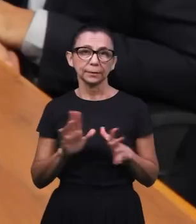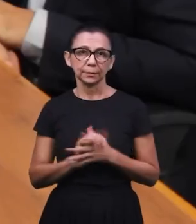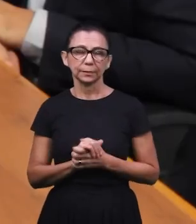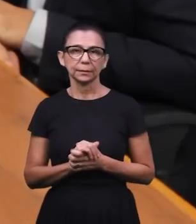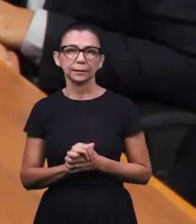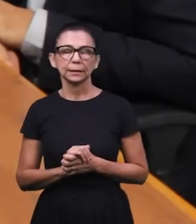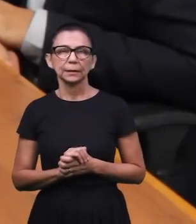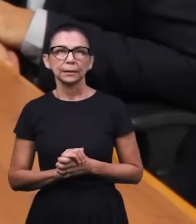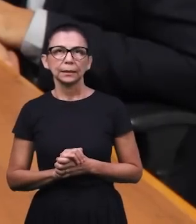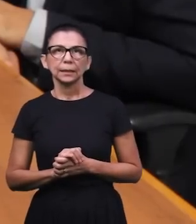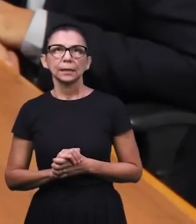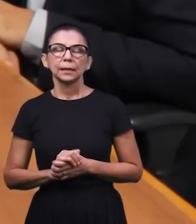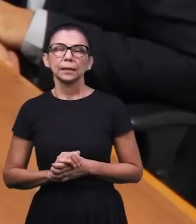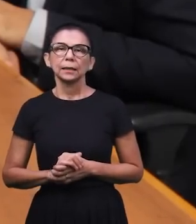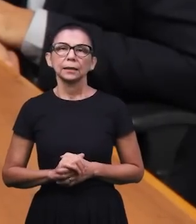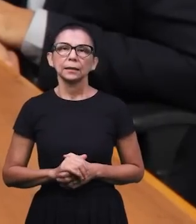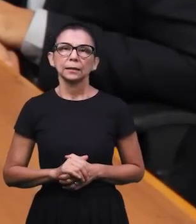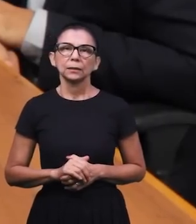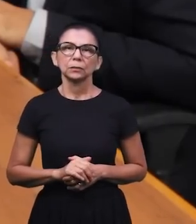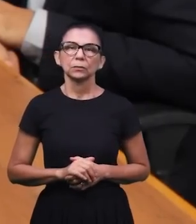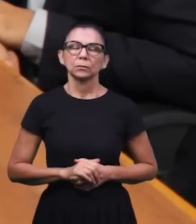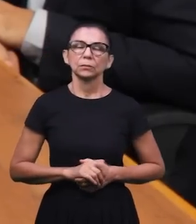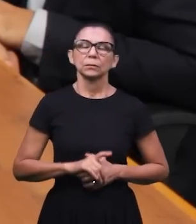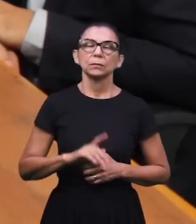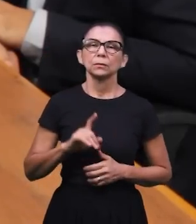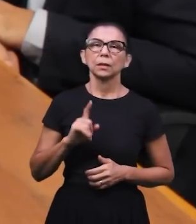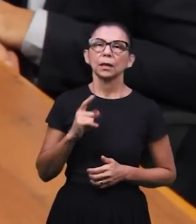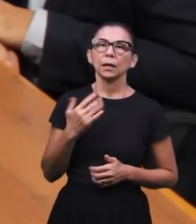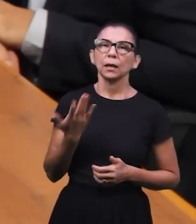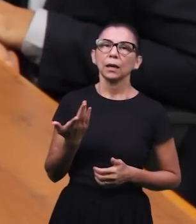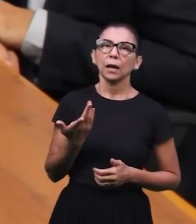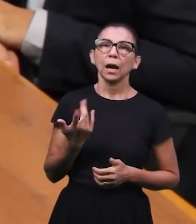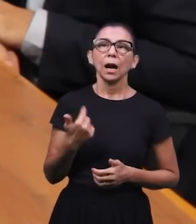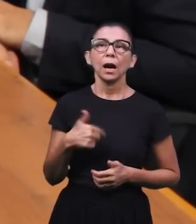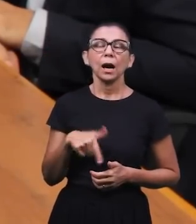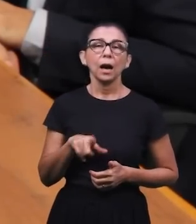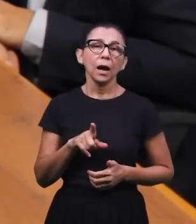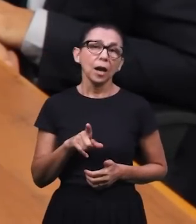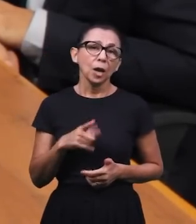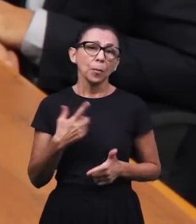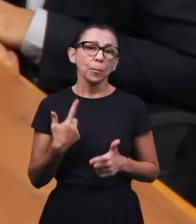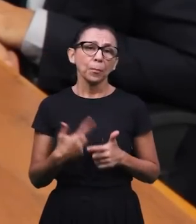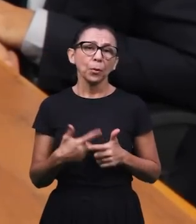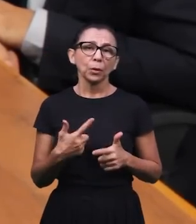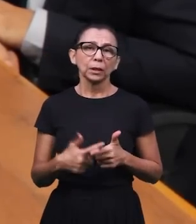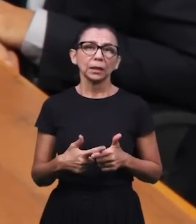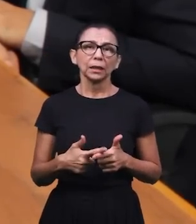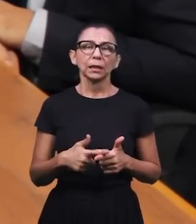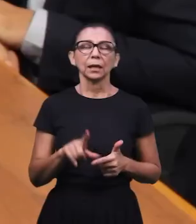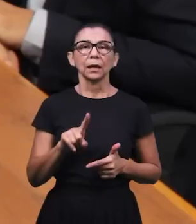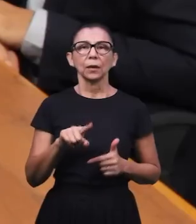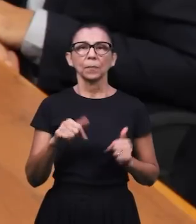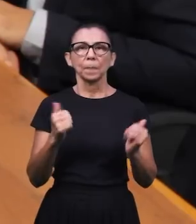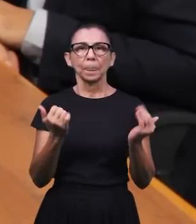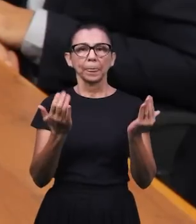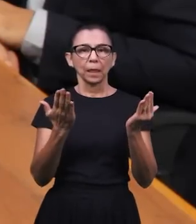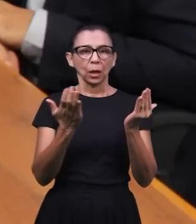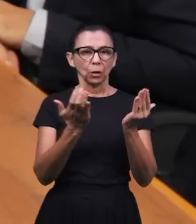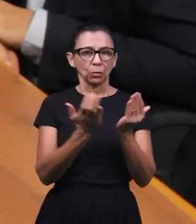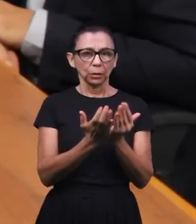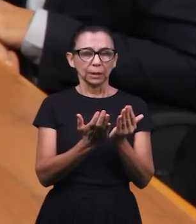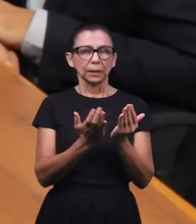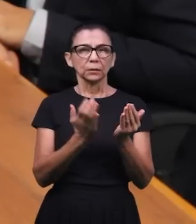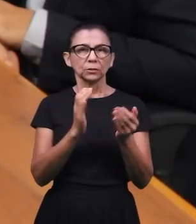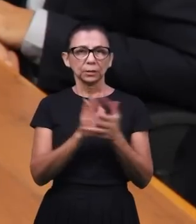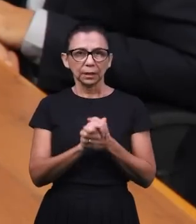questão de ser crente, não, é questão de ser incrédulo casando com um crente. É isso que está querendo dizer. Não quer dizer que o crente não pode casar com o crente,